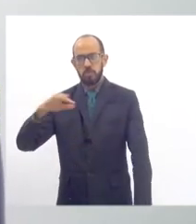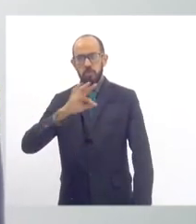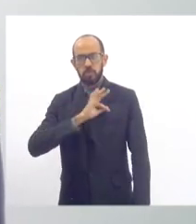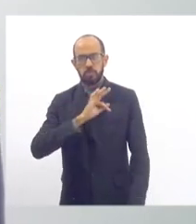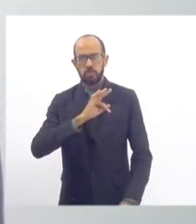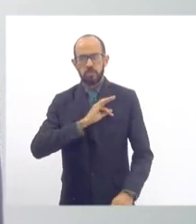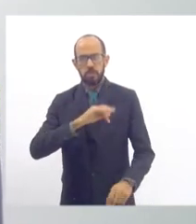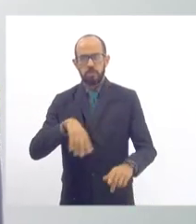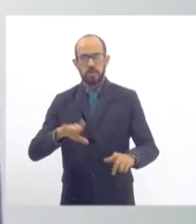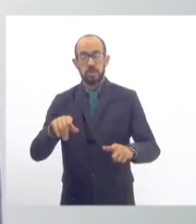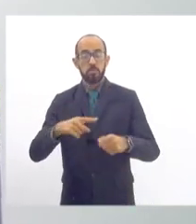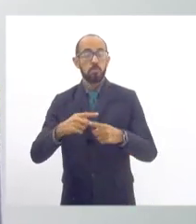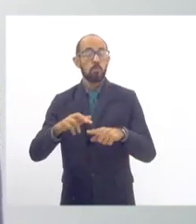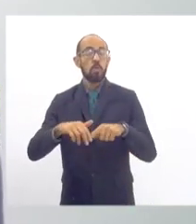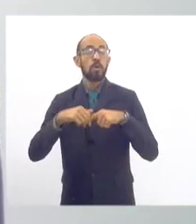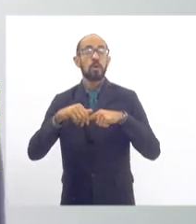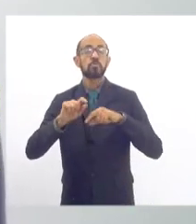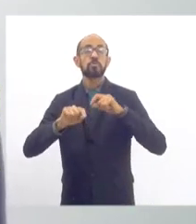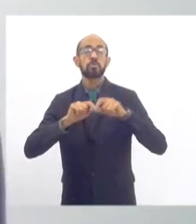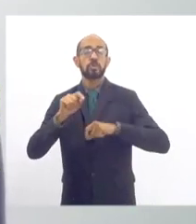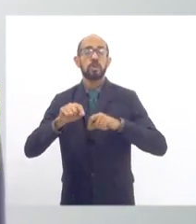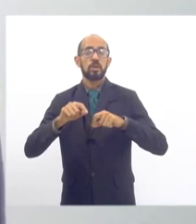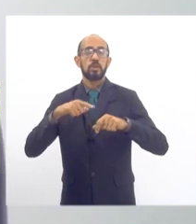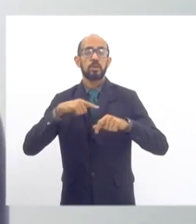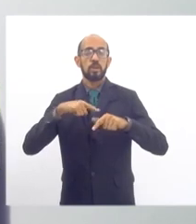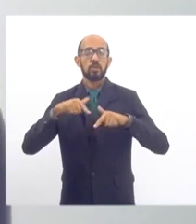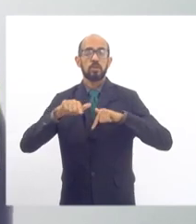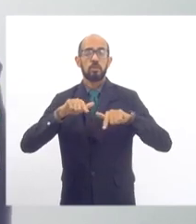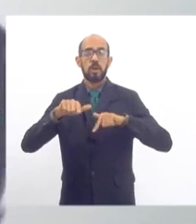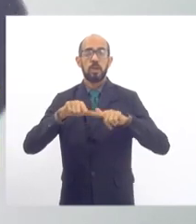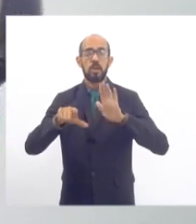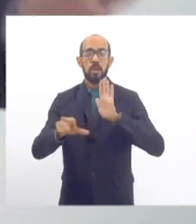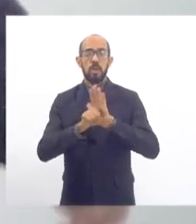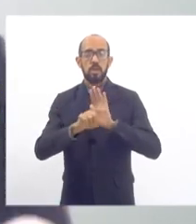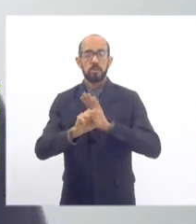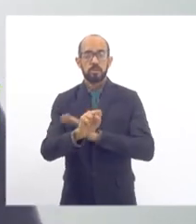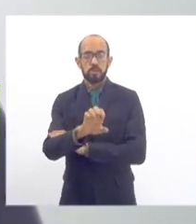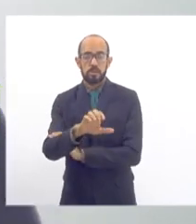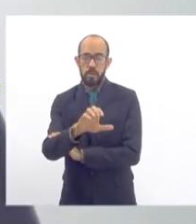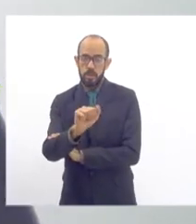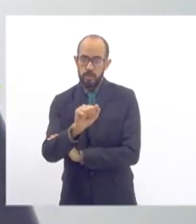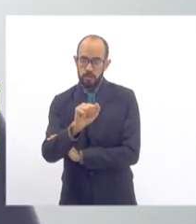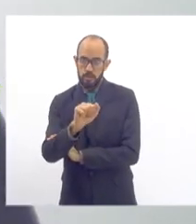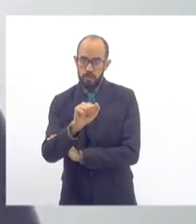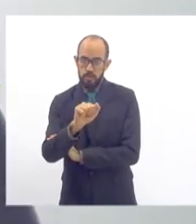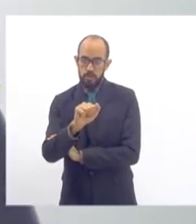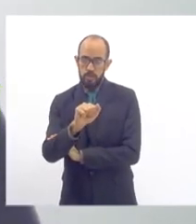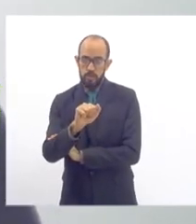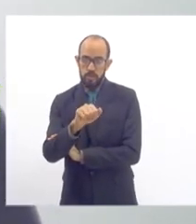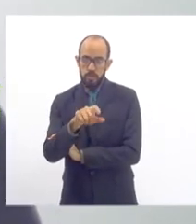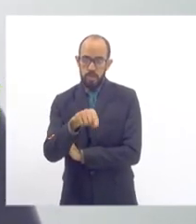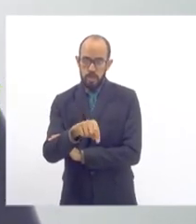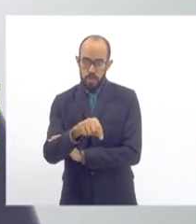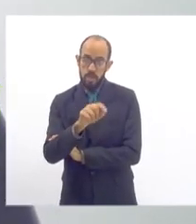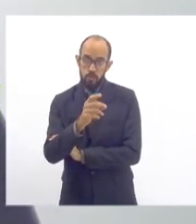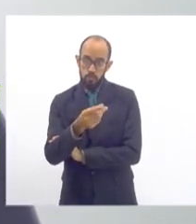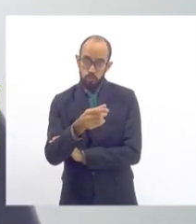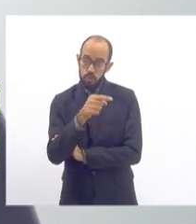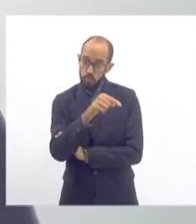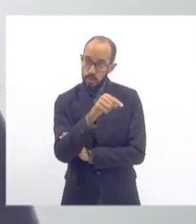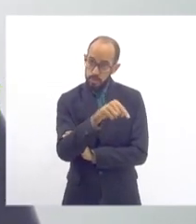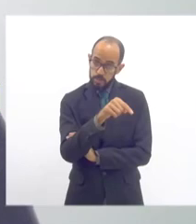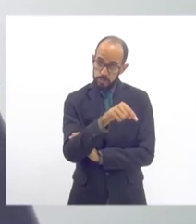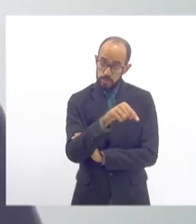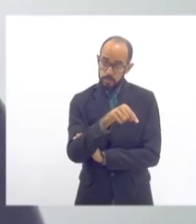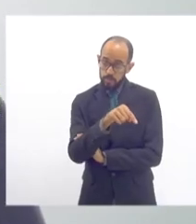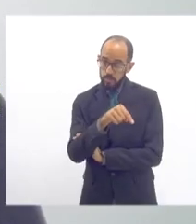Lei Seca, que é o grande sucesso perante todos os cidadãos, todo mundo elogia muito a Lei Seca, é feito com esse recurso. A gente